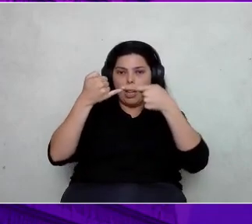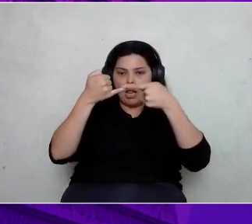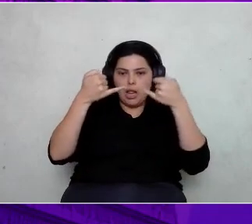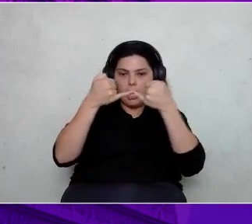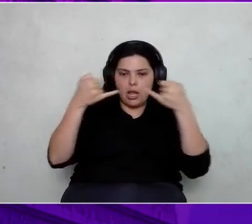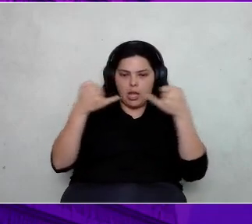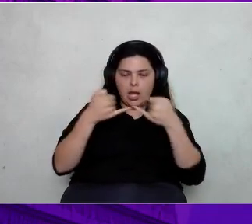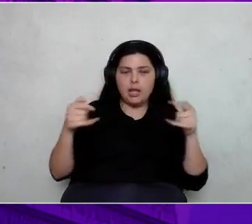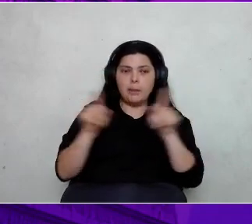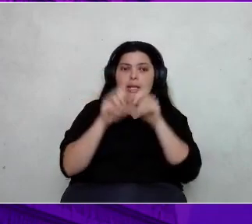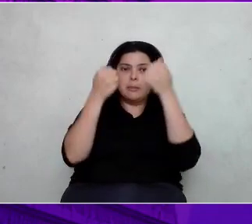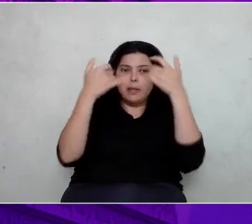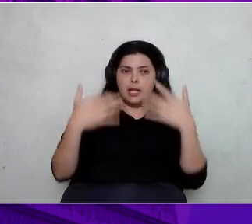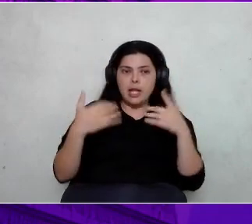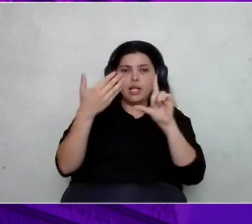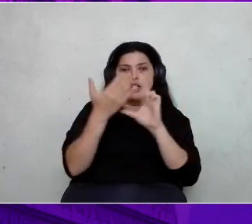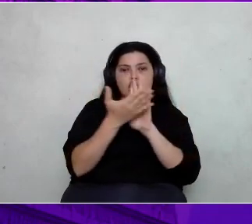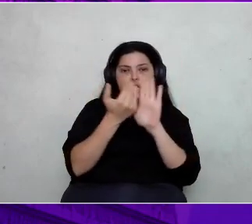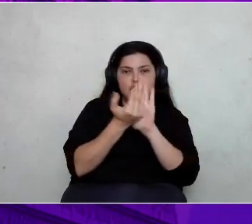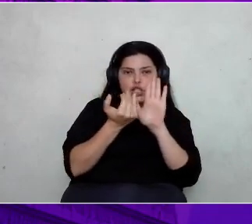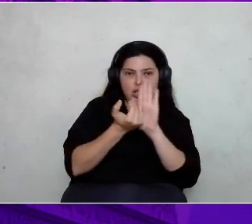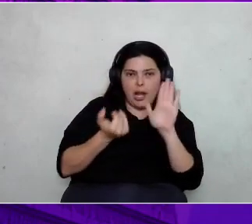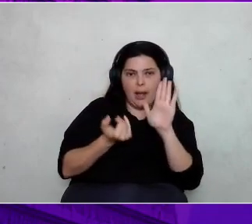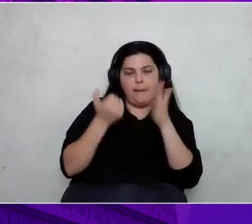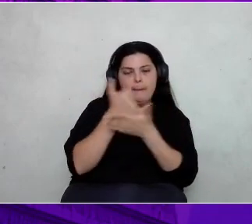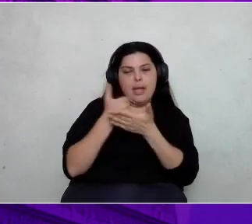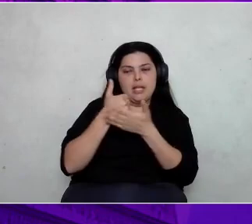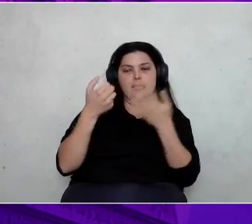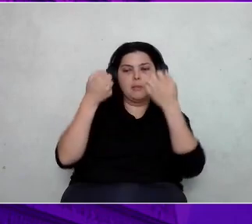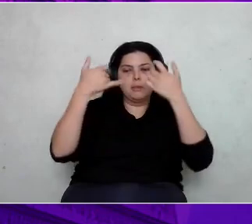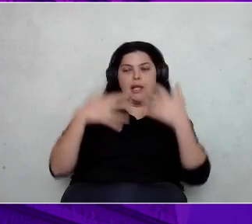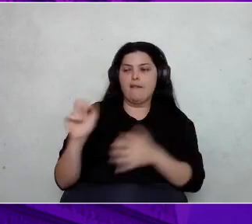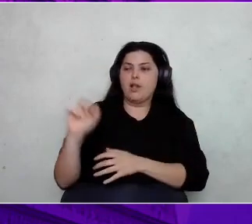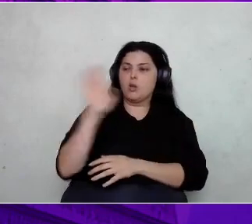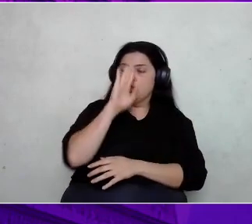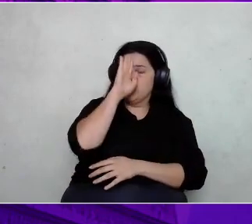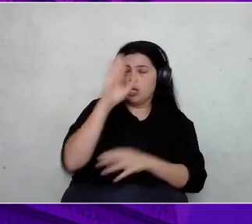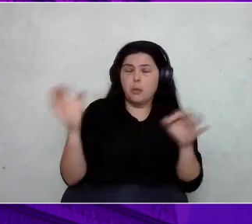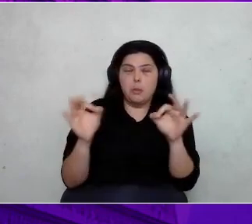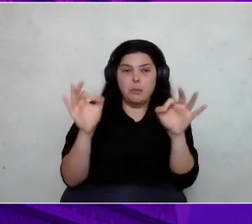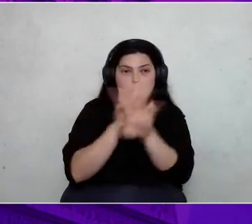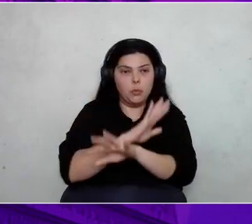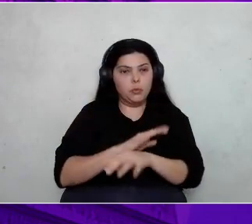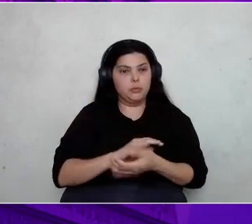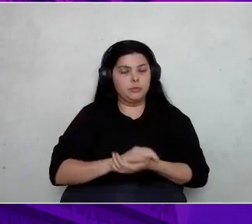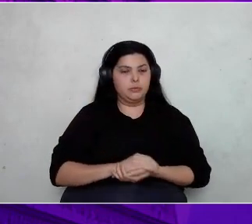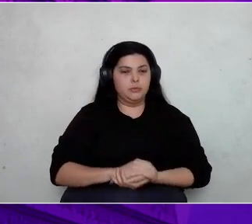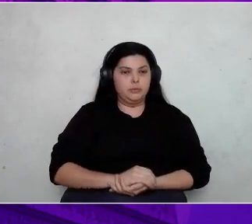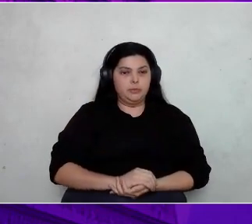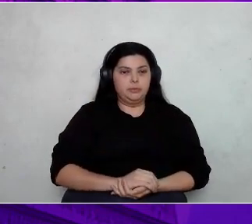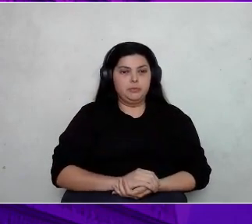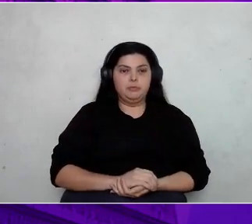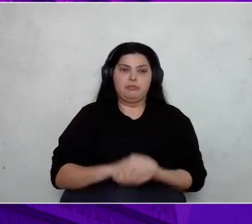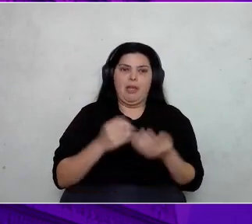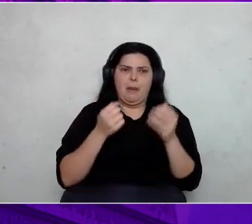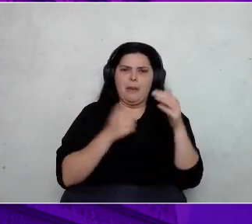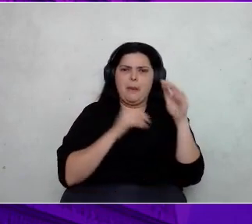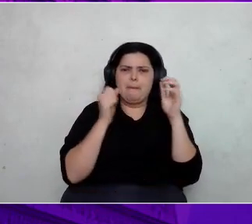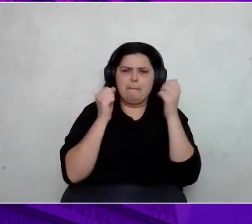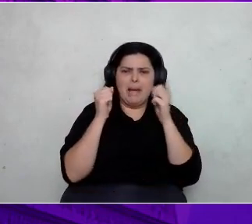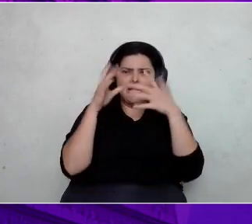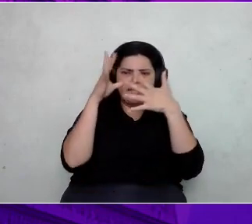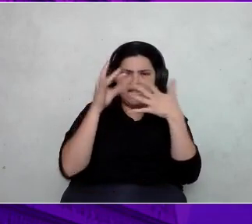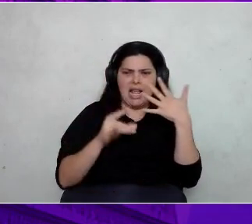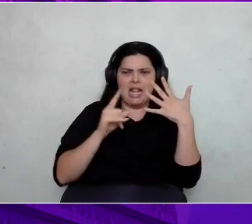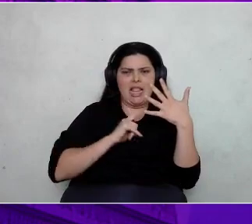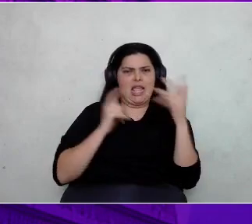tirar eixo, tirar a linha de grade e colocar o valor direto. Pronto. Aí tá o máximo de precisão que a gente pode conseguir, tá